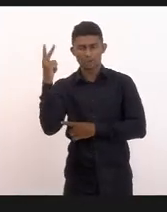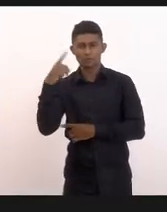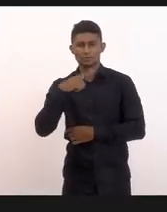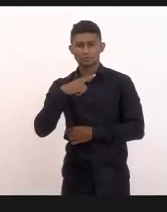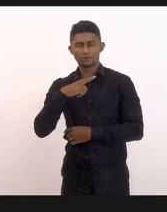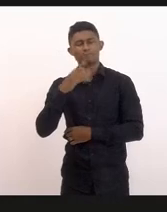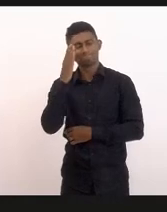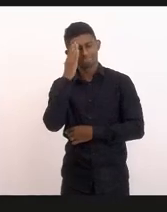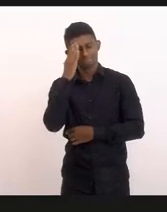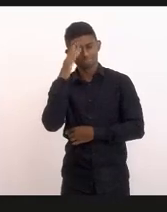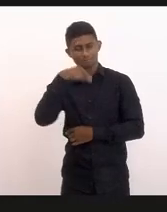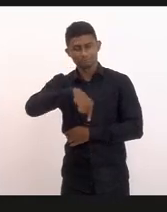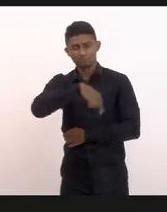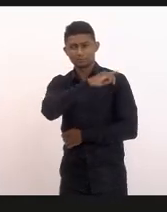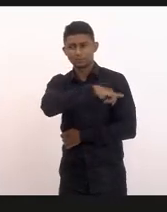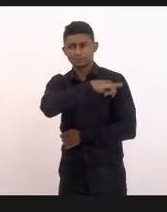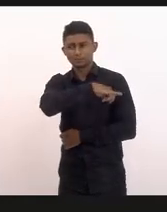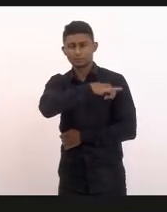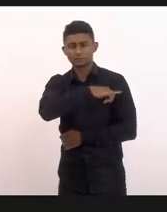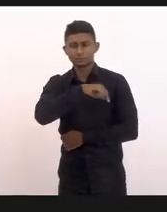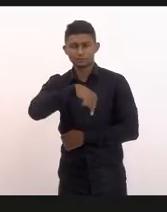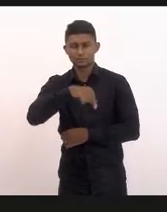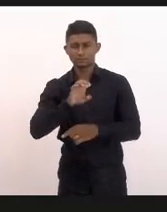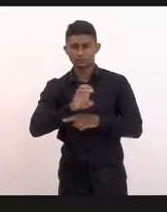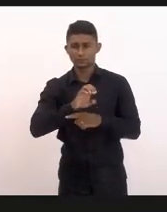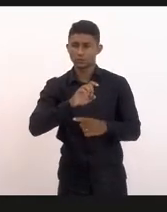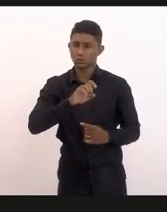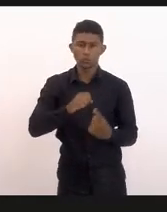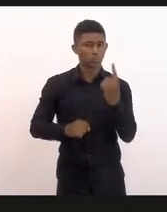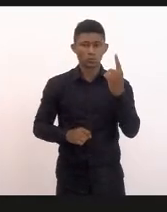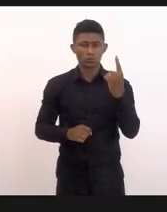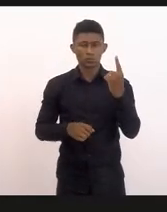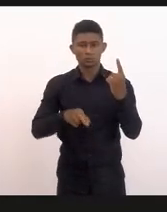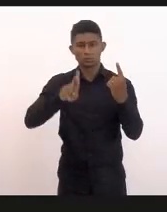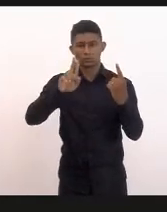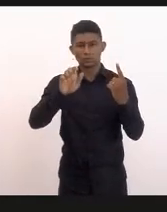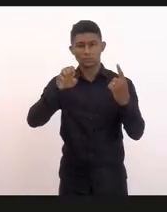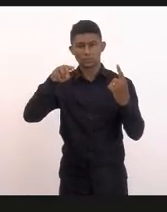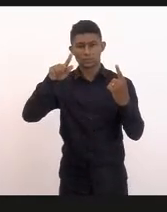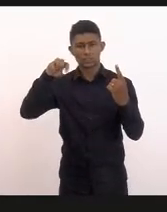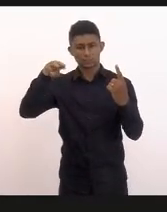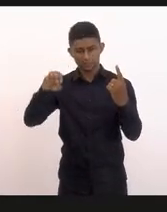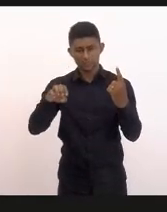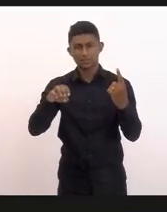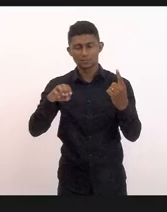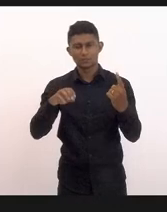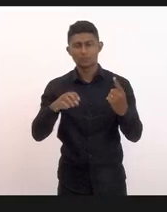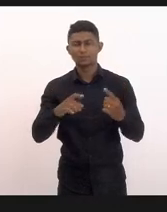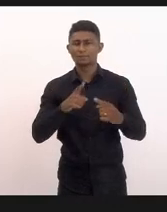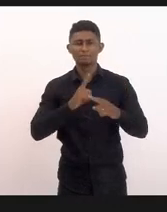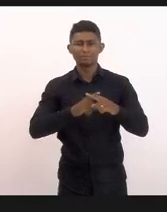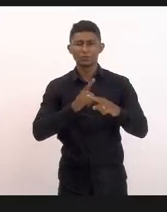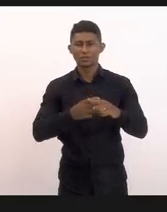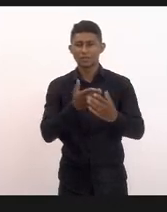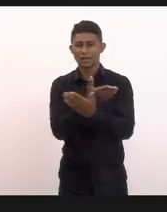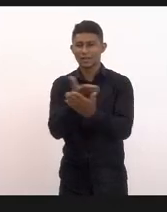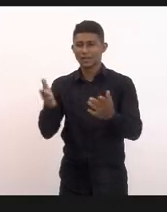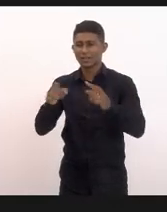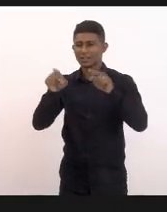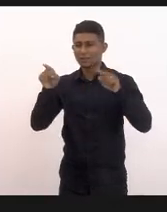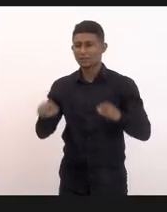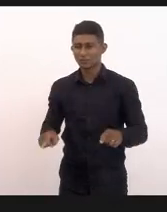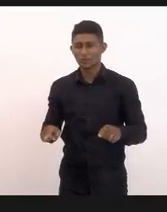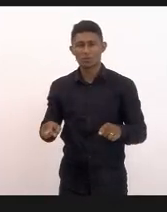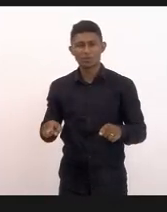o Rio de Janeiro é o único que entrou nesse regime para ferrar com os trabalhadores, com os